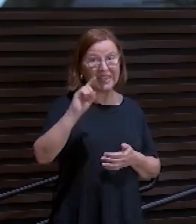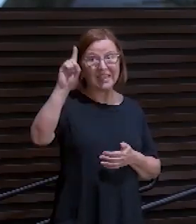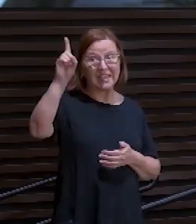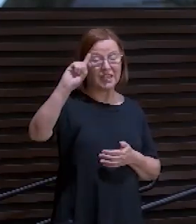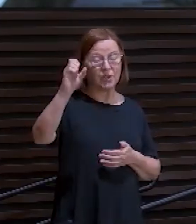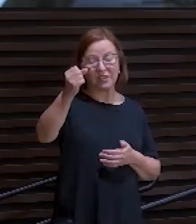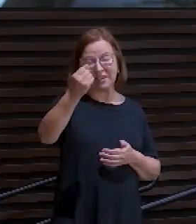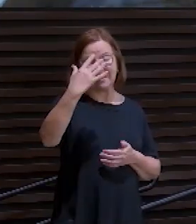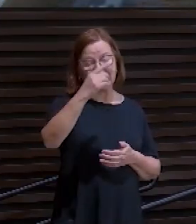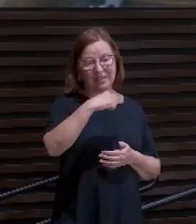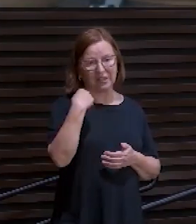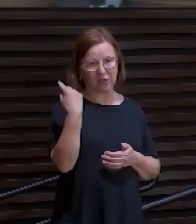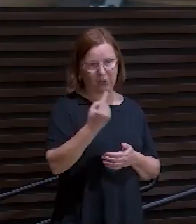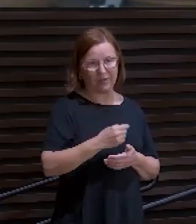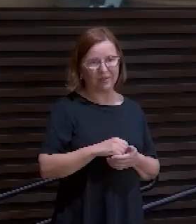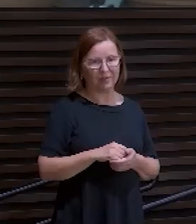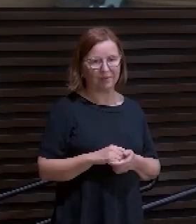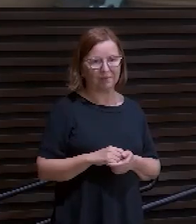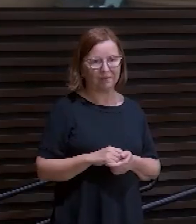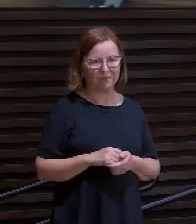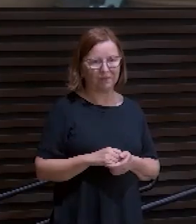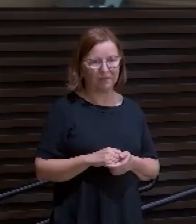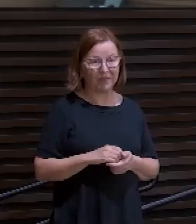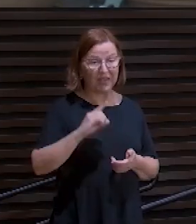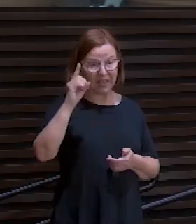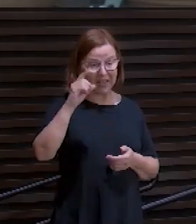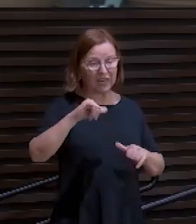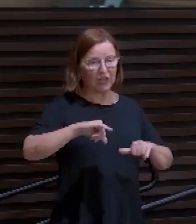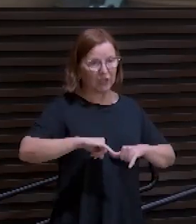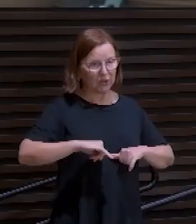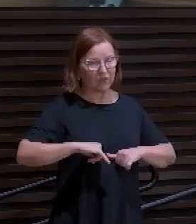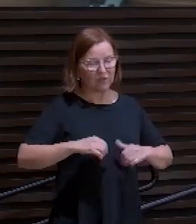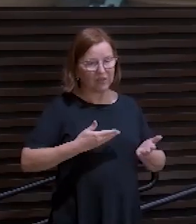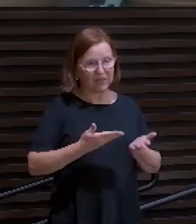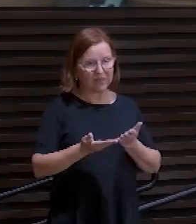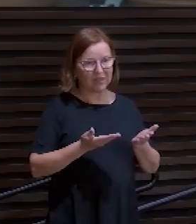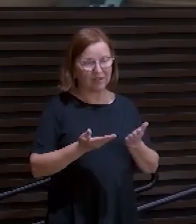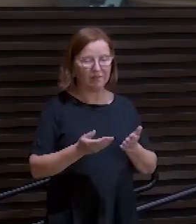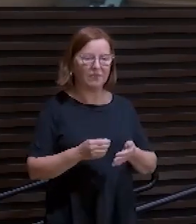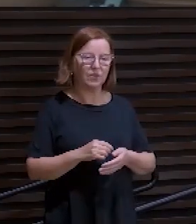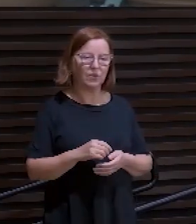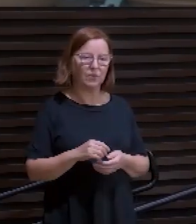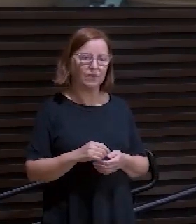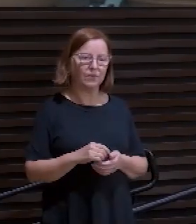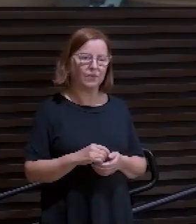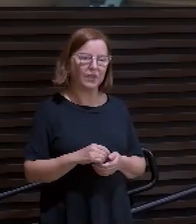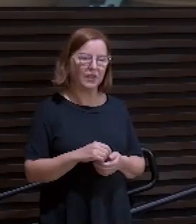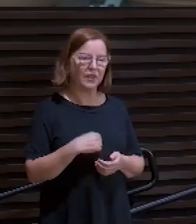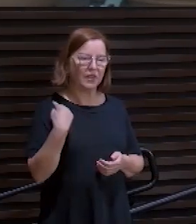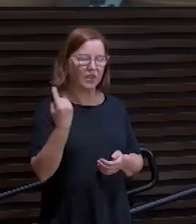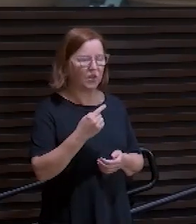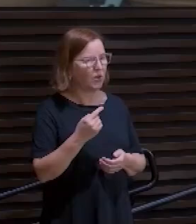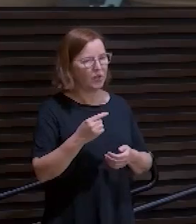Ele que sofreu e serviu-nos, não nos foi reconhecido.